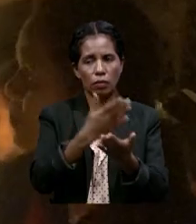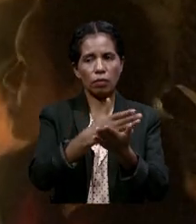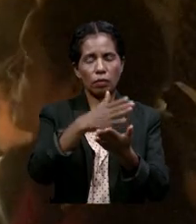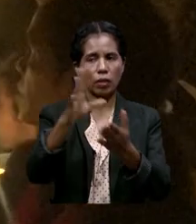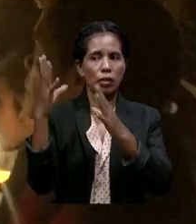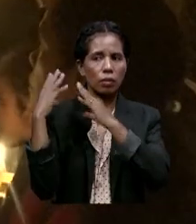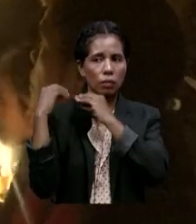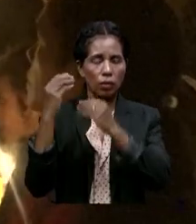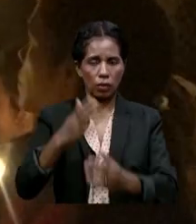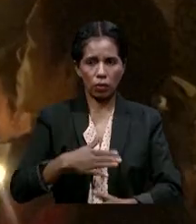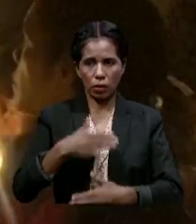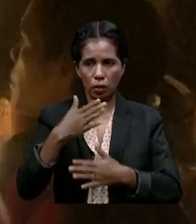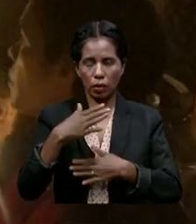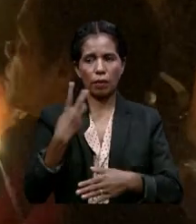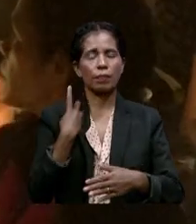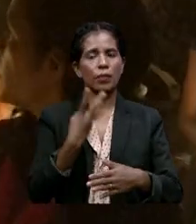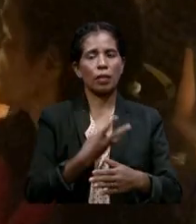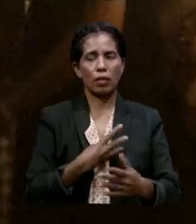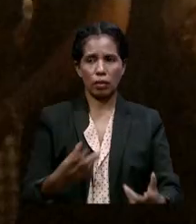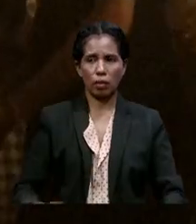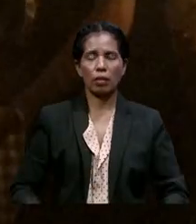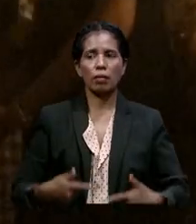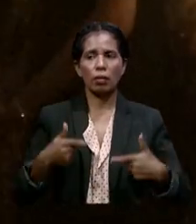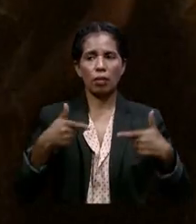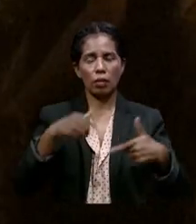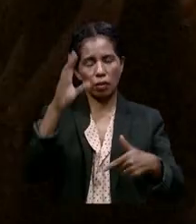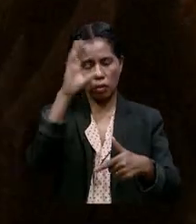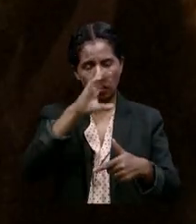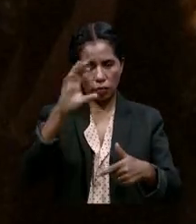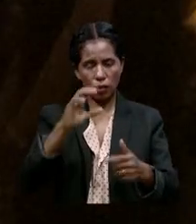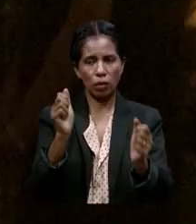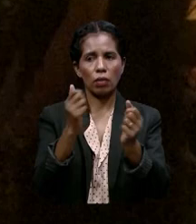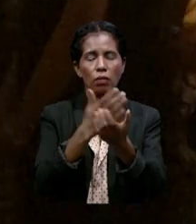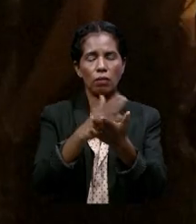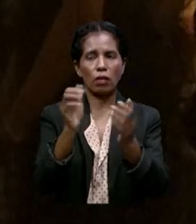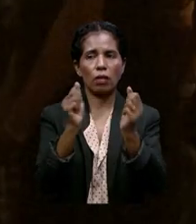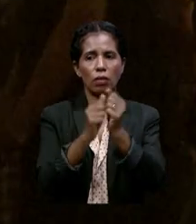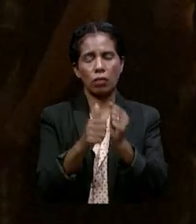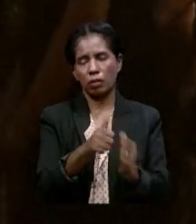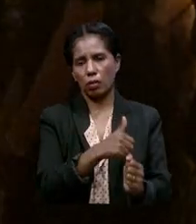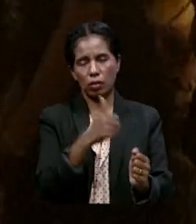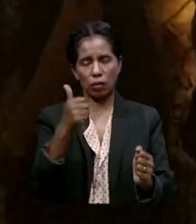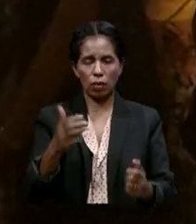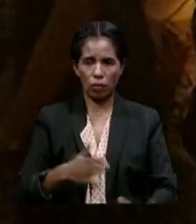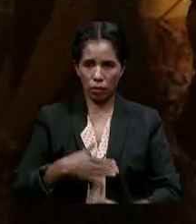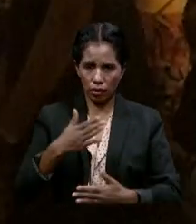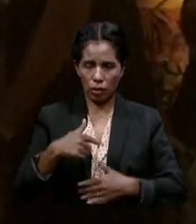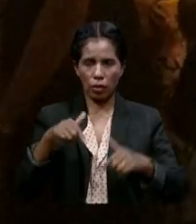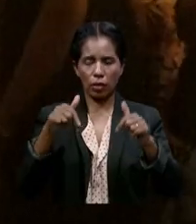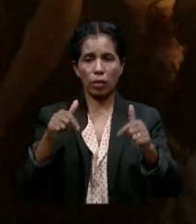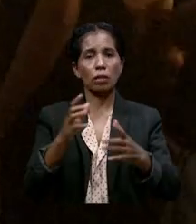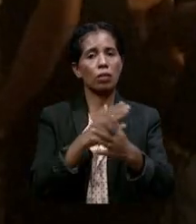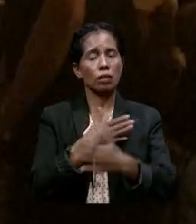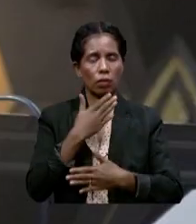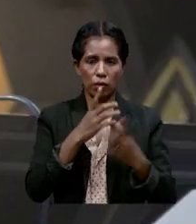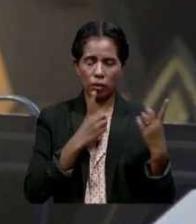solom pascuania. Ia ita ne moris. Ribuka fahe hosira selo solo kirane. Solo